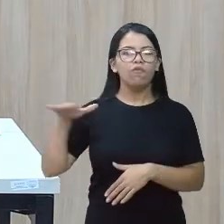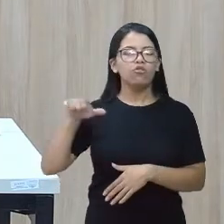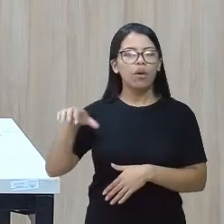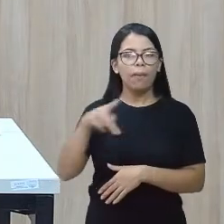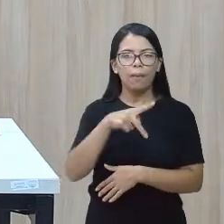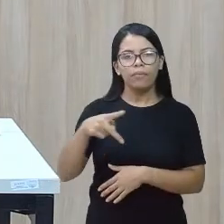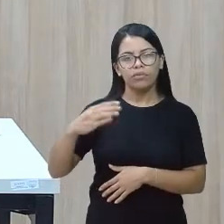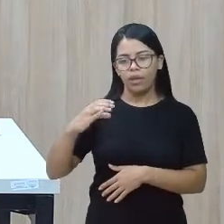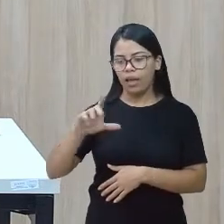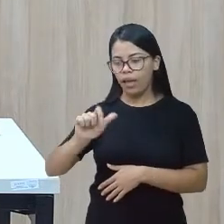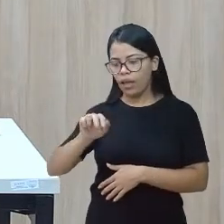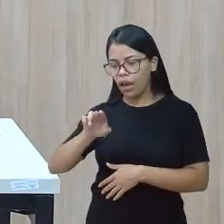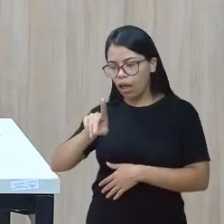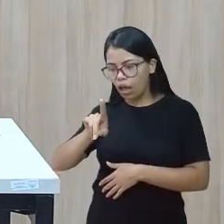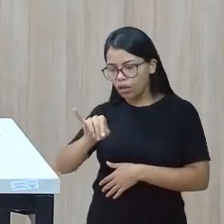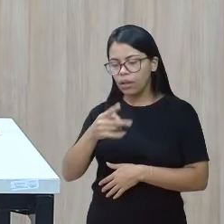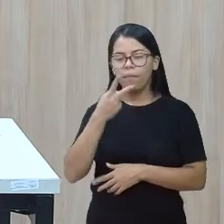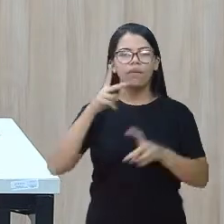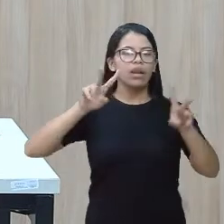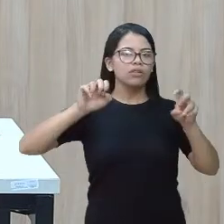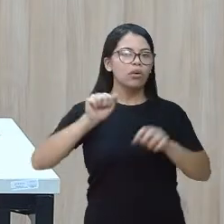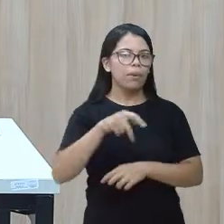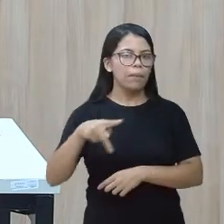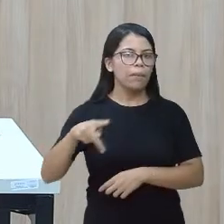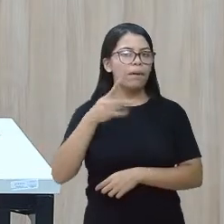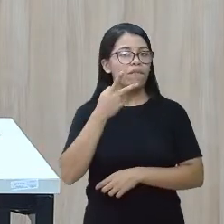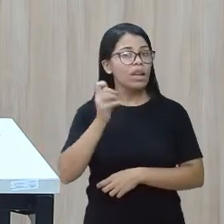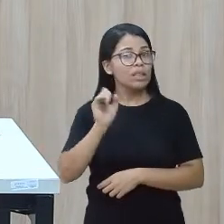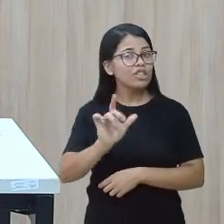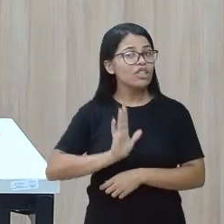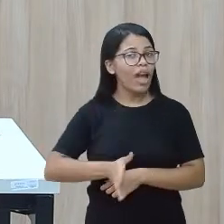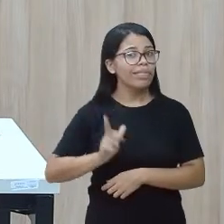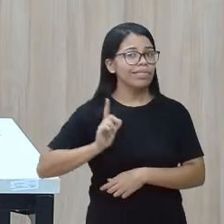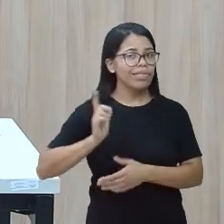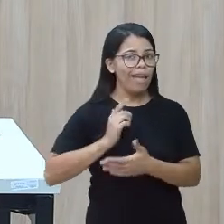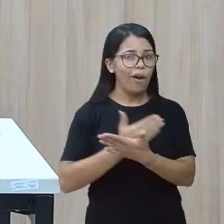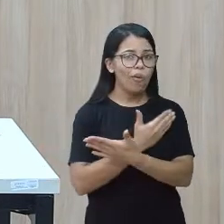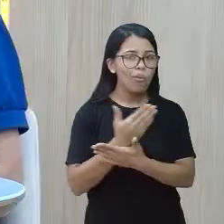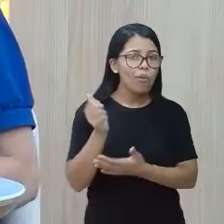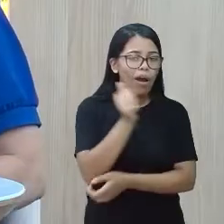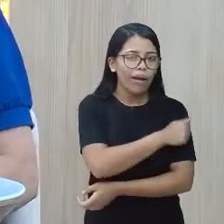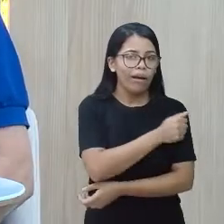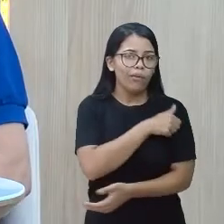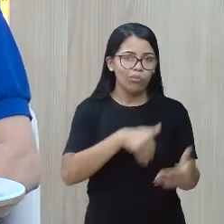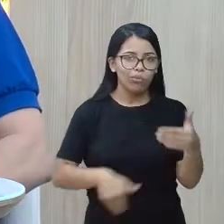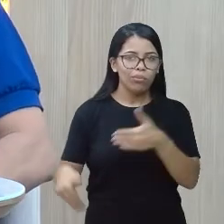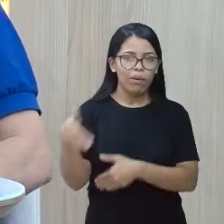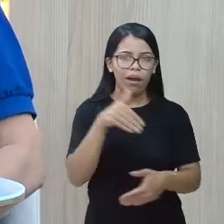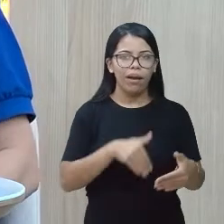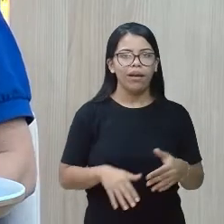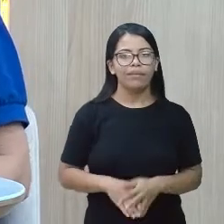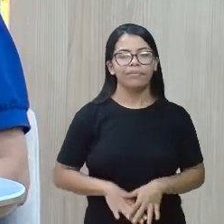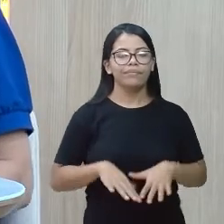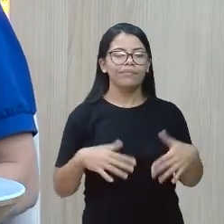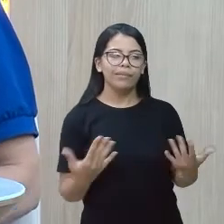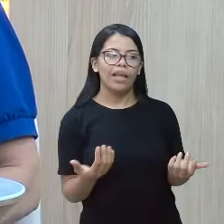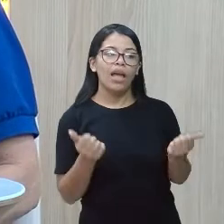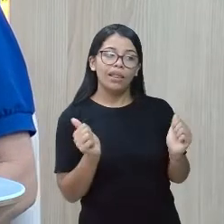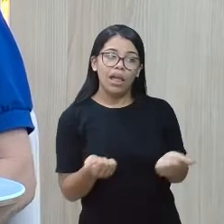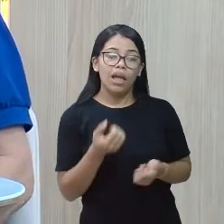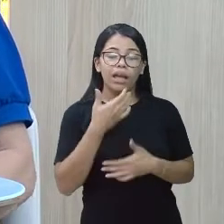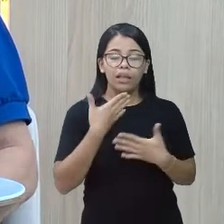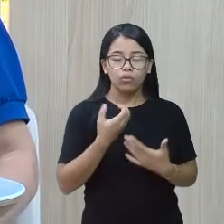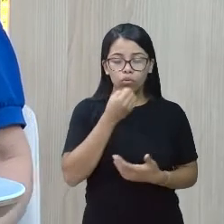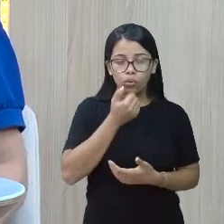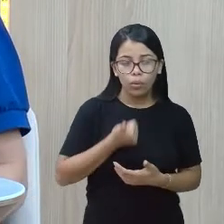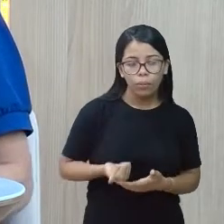falar um pouquinho a respeito do aplicativo e dizer se já tem alunos aí conosco, Cláudia. Bem, professora, tudo bem? Já temos alunos aqui,